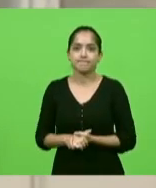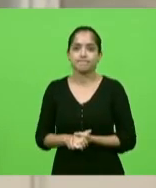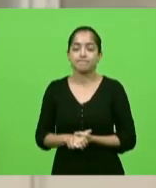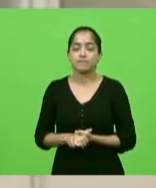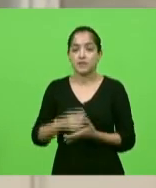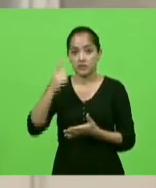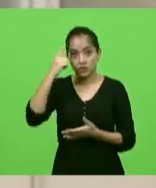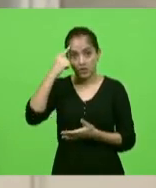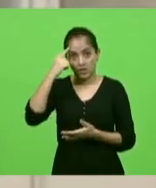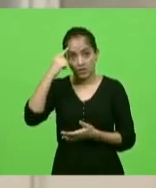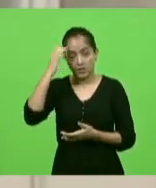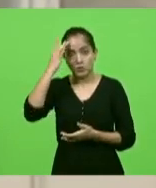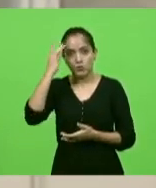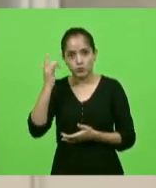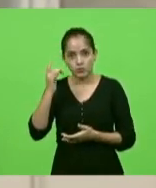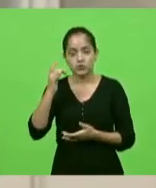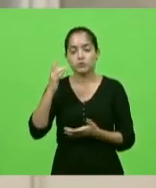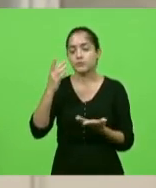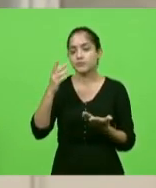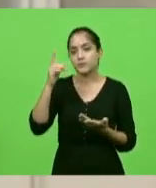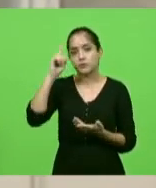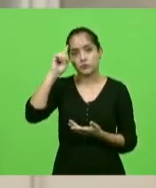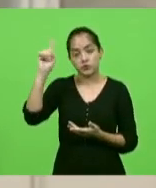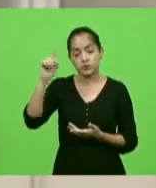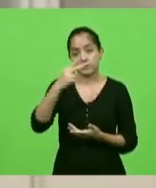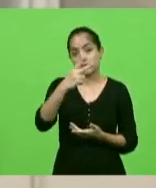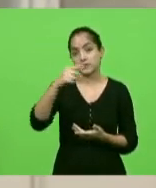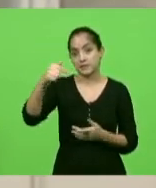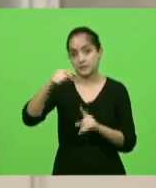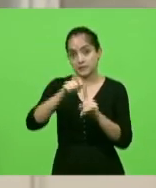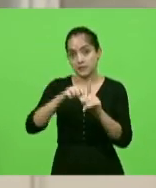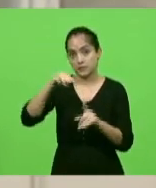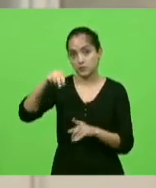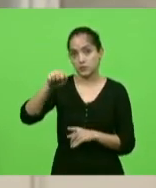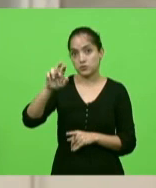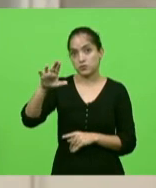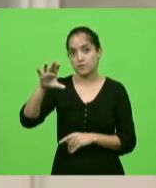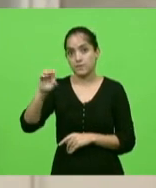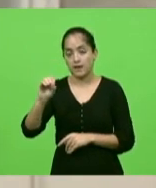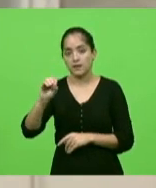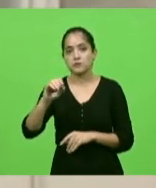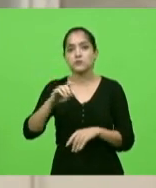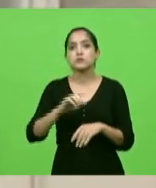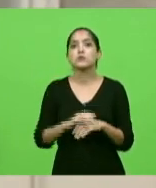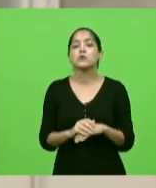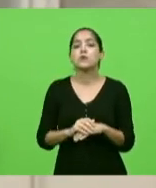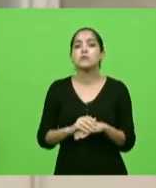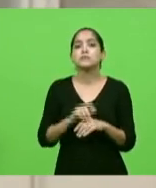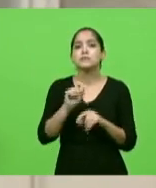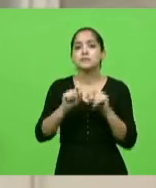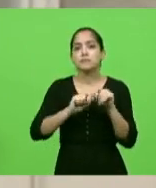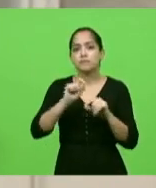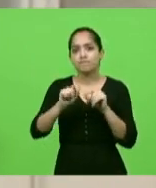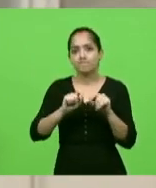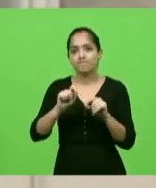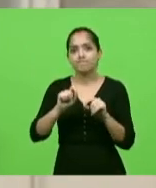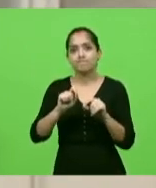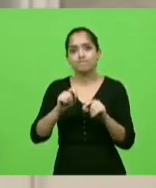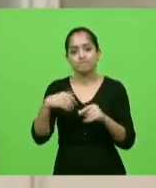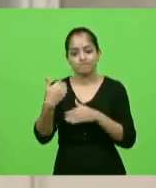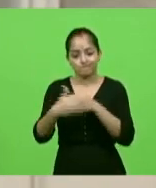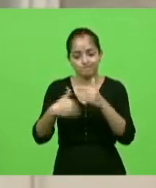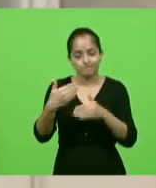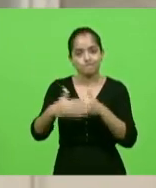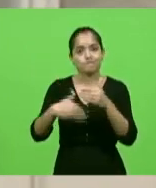no dia 27 de Março e as 14:51 ouvir o impulsionamento